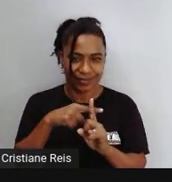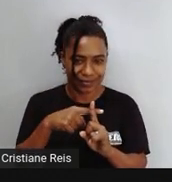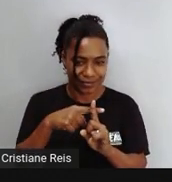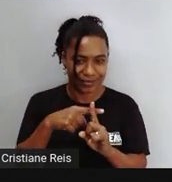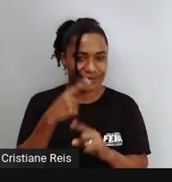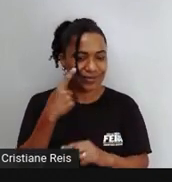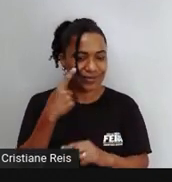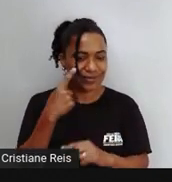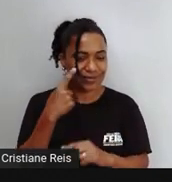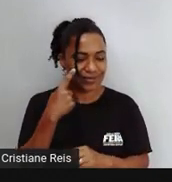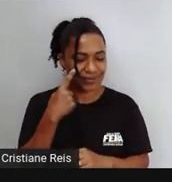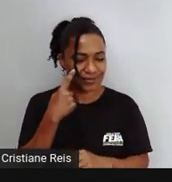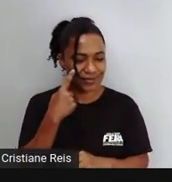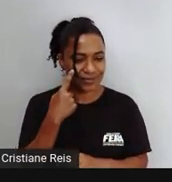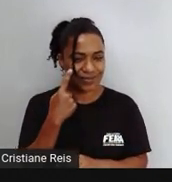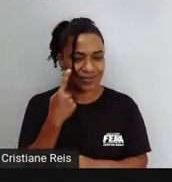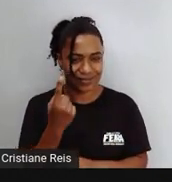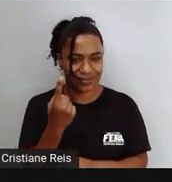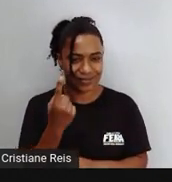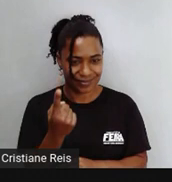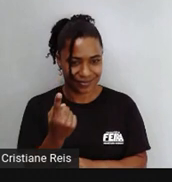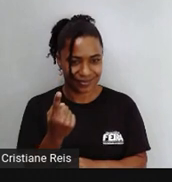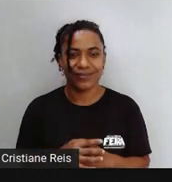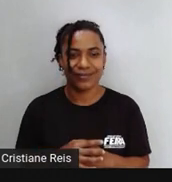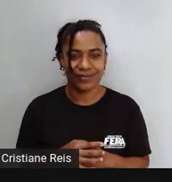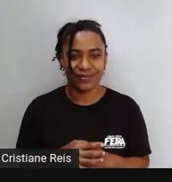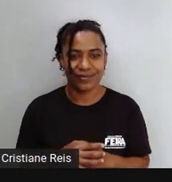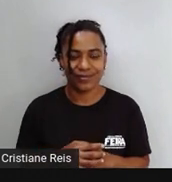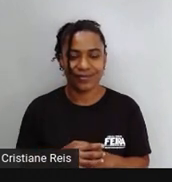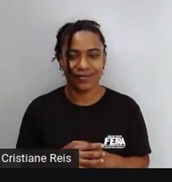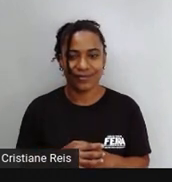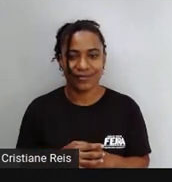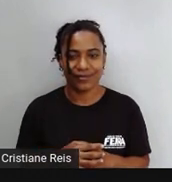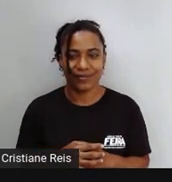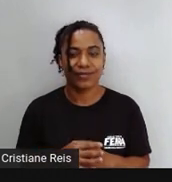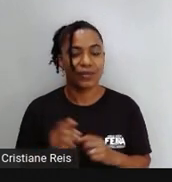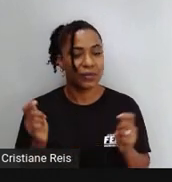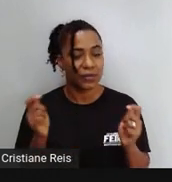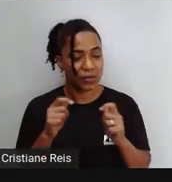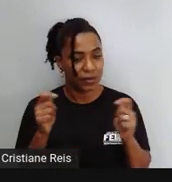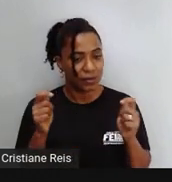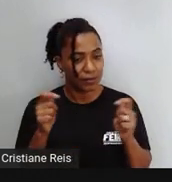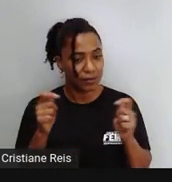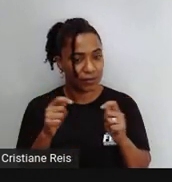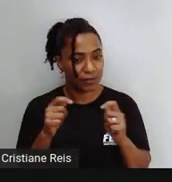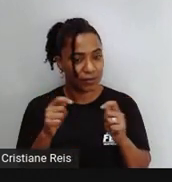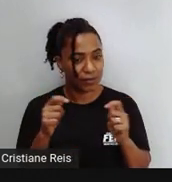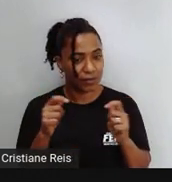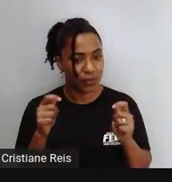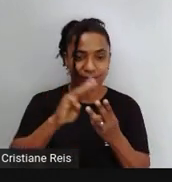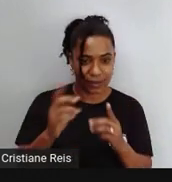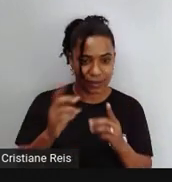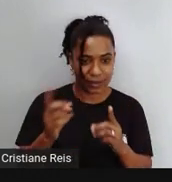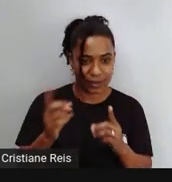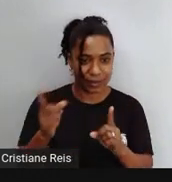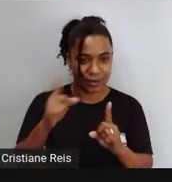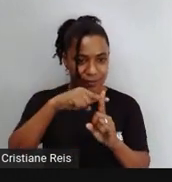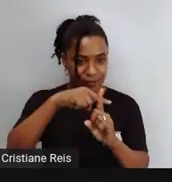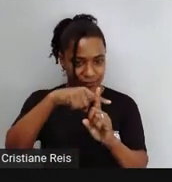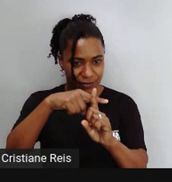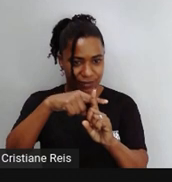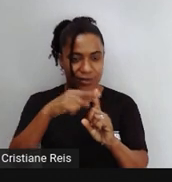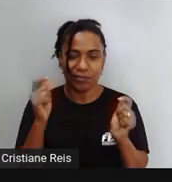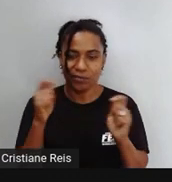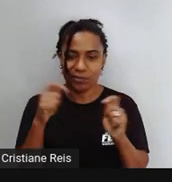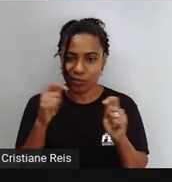two is four. Então, nós temos aqui duas possibilidades de realizar essa operação matemática em inglês. Utilizando a